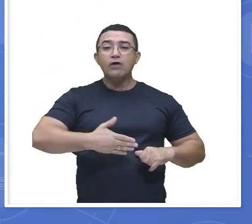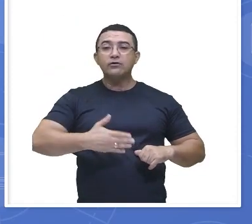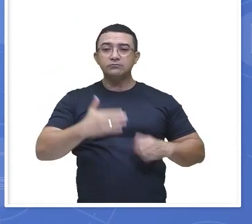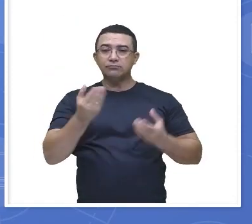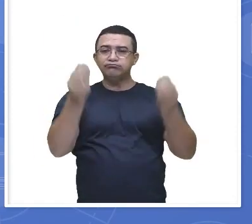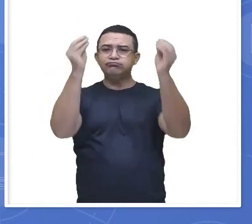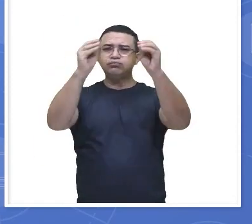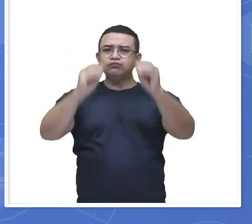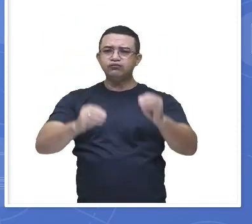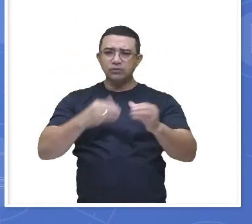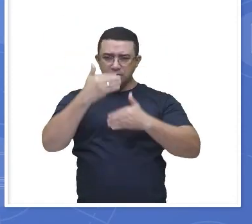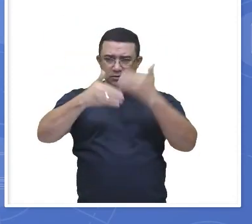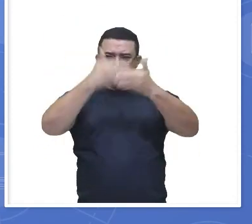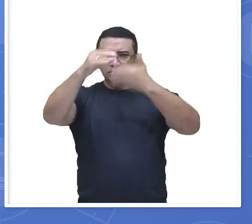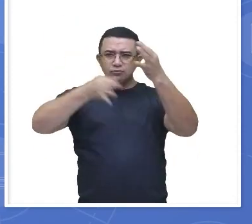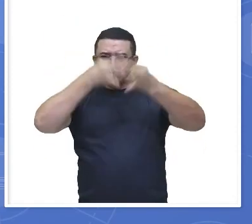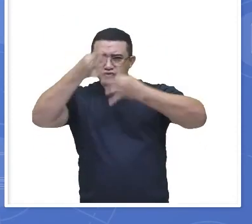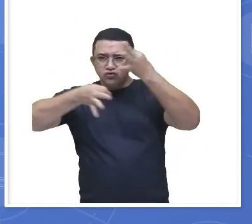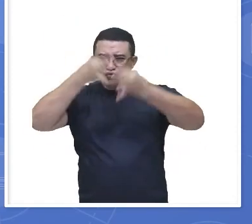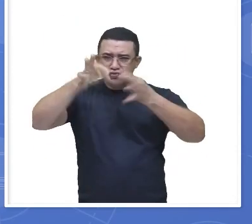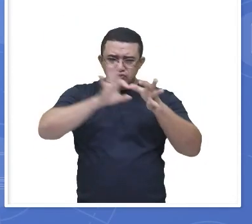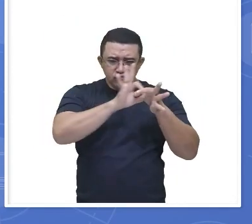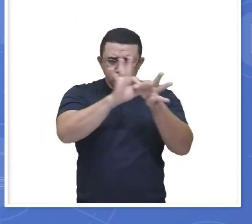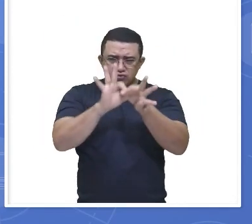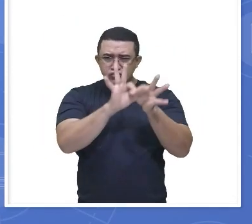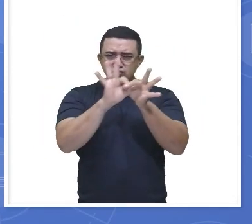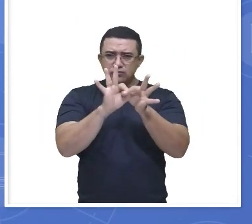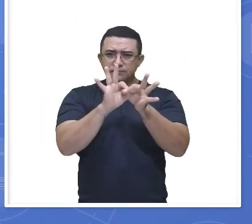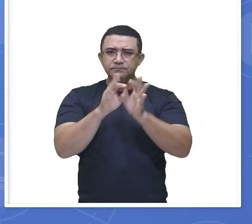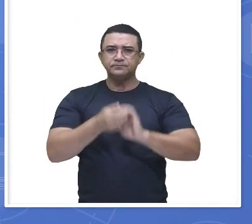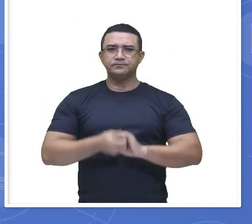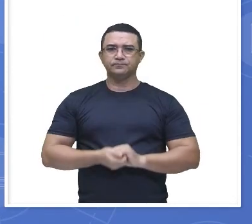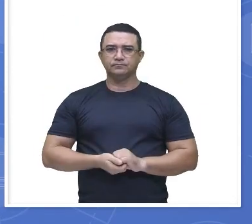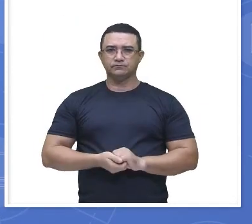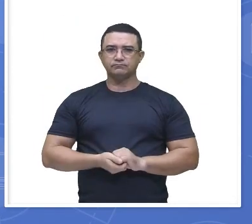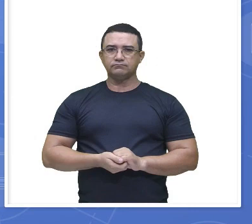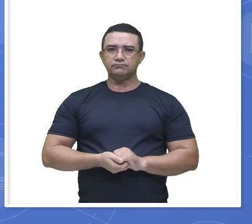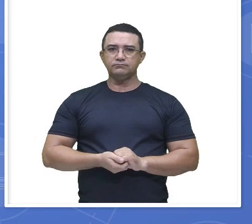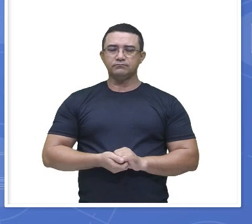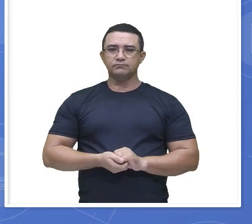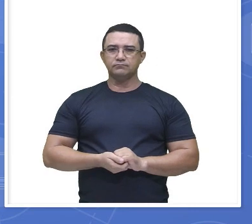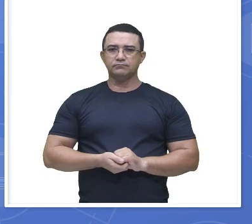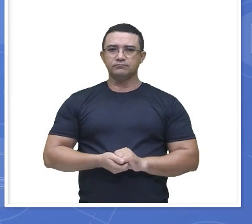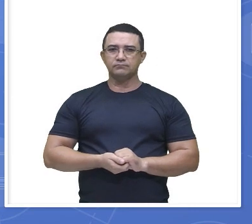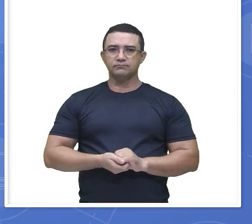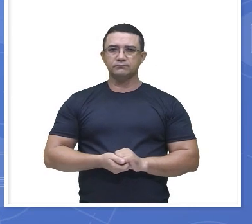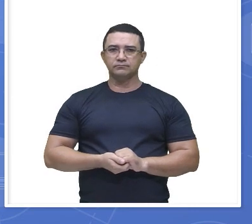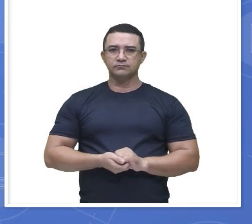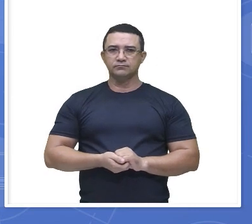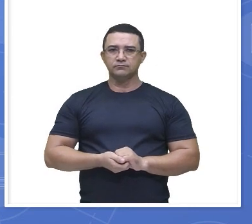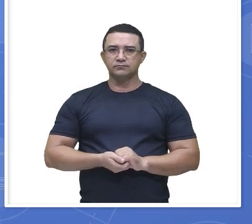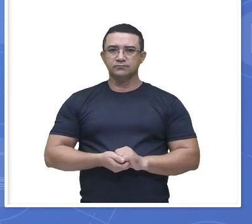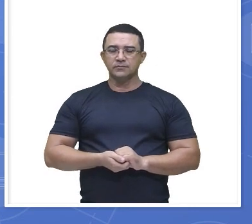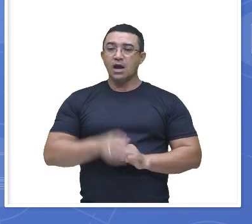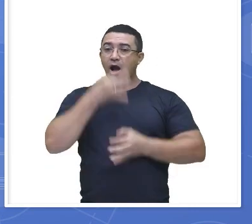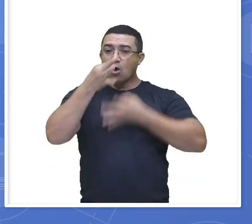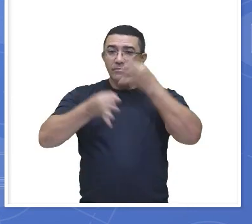sua argumentação muito bem construída. E olha só o que ele faz. Olha